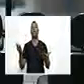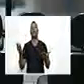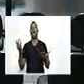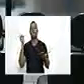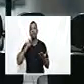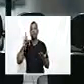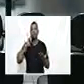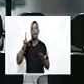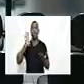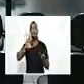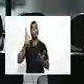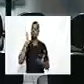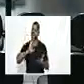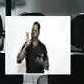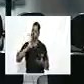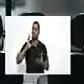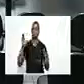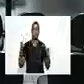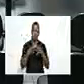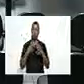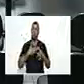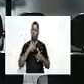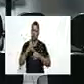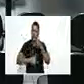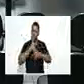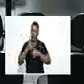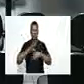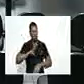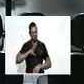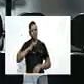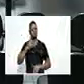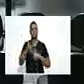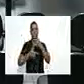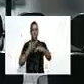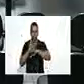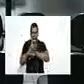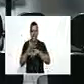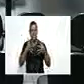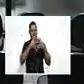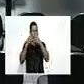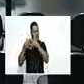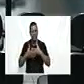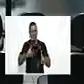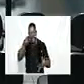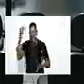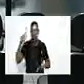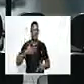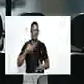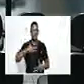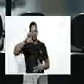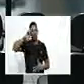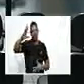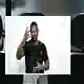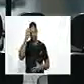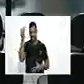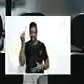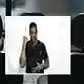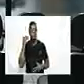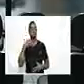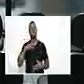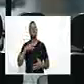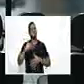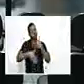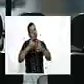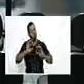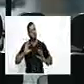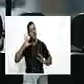assim são muito bacana eles eles vestem a quando eles entram no caminhão eles esquecem de mim um pouquinho e vão e resolvem o